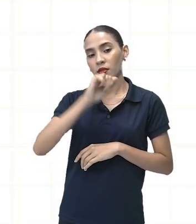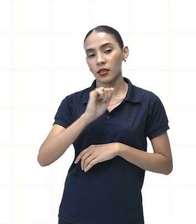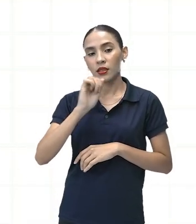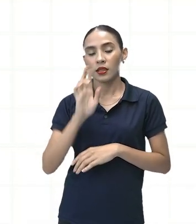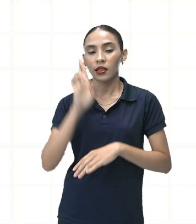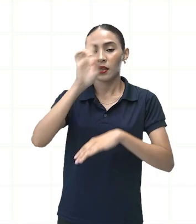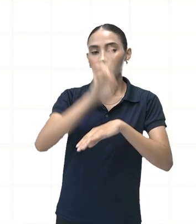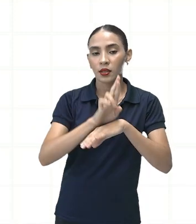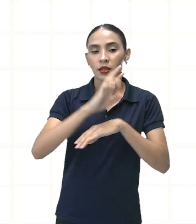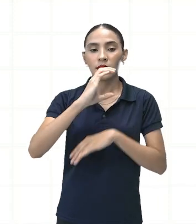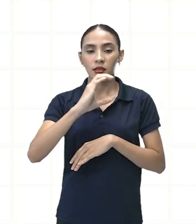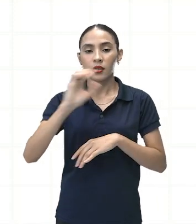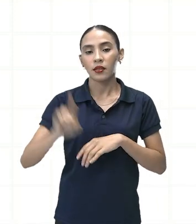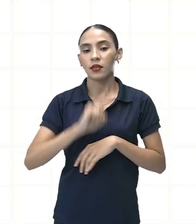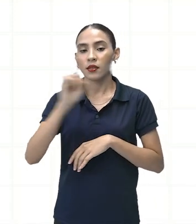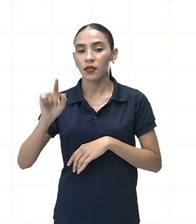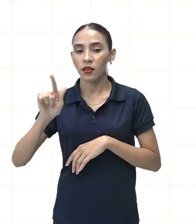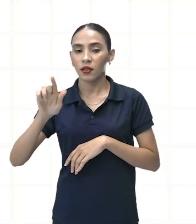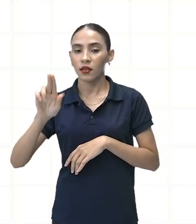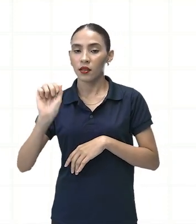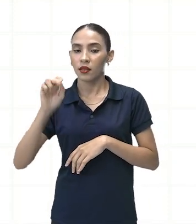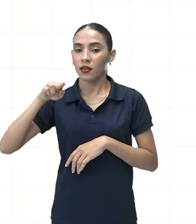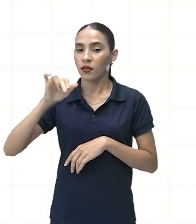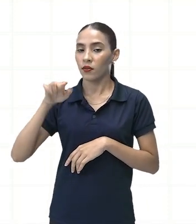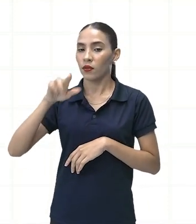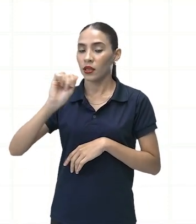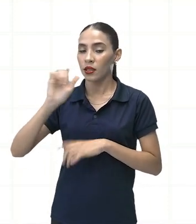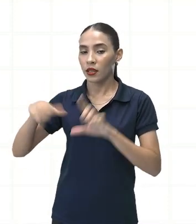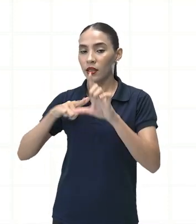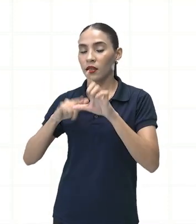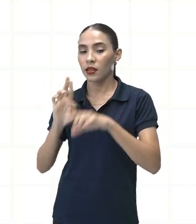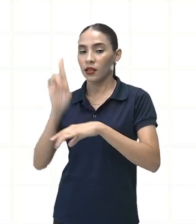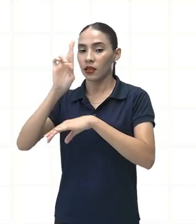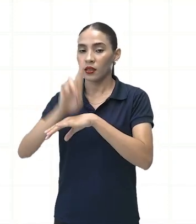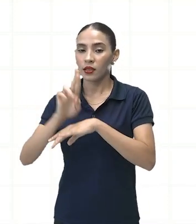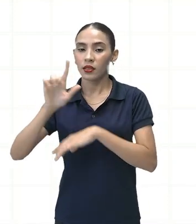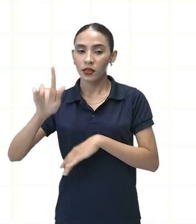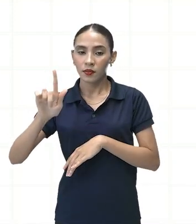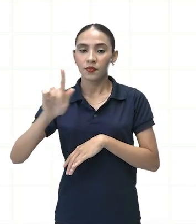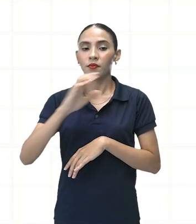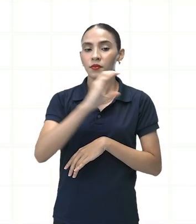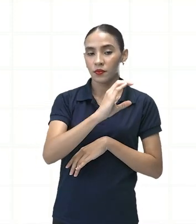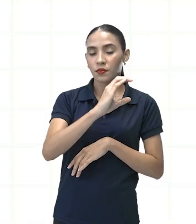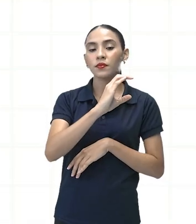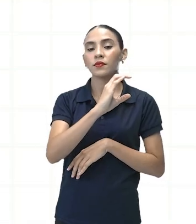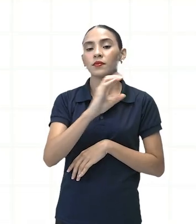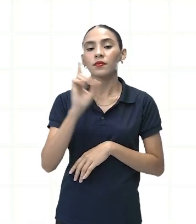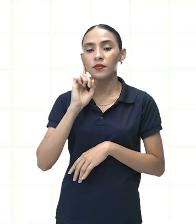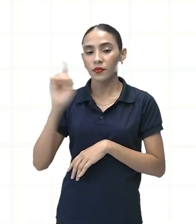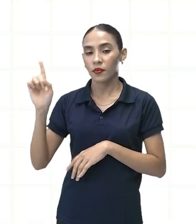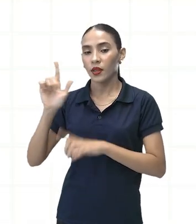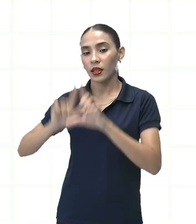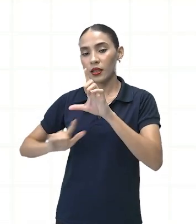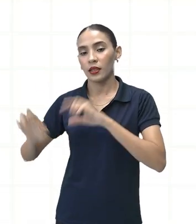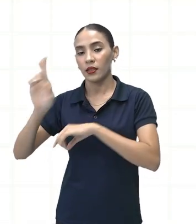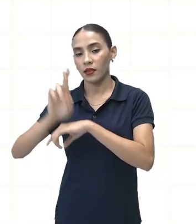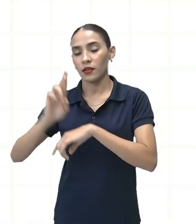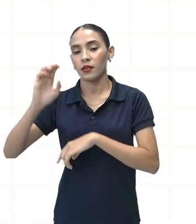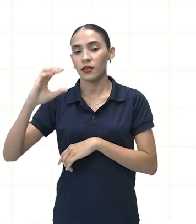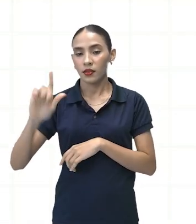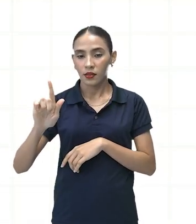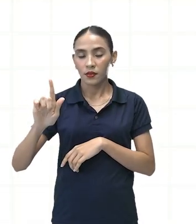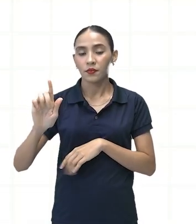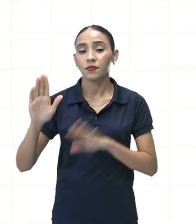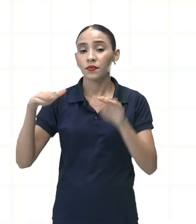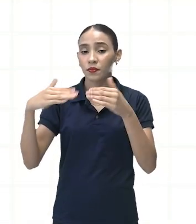representada pela letra T, enquanto a citosina vai se ligar à guanina. A citosina